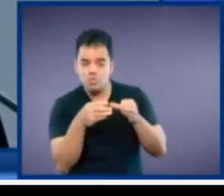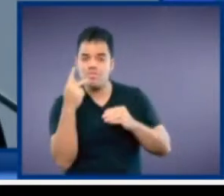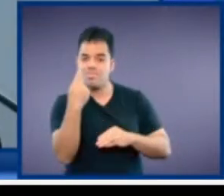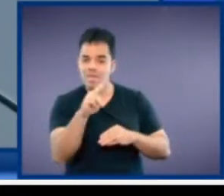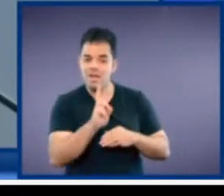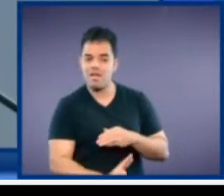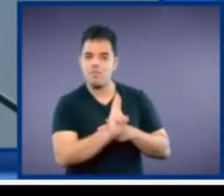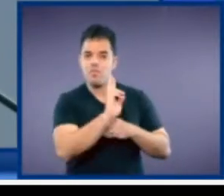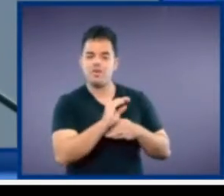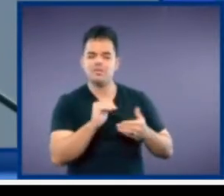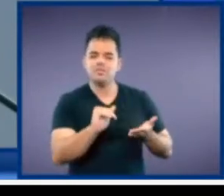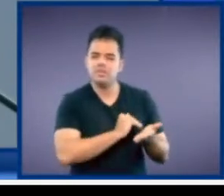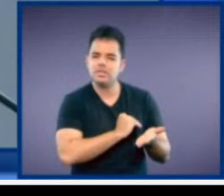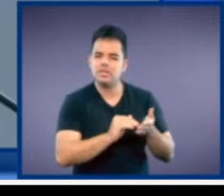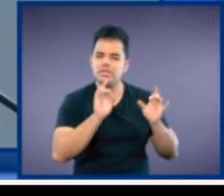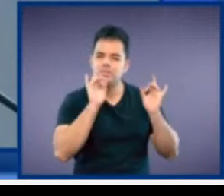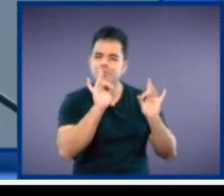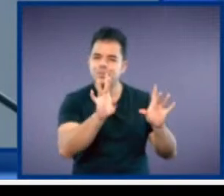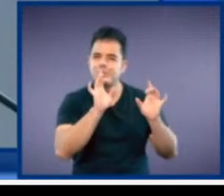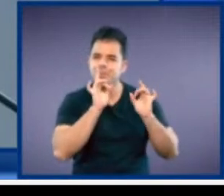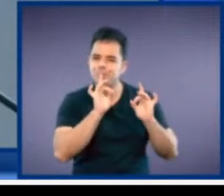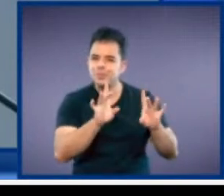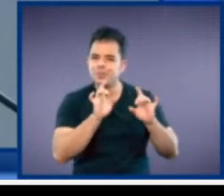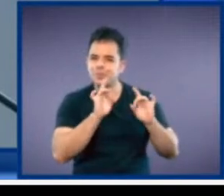Secretaria Especial de Desestatização